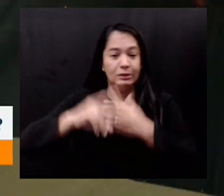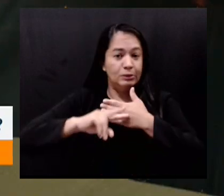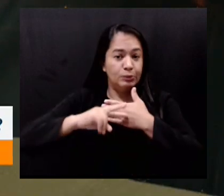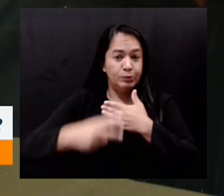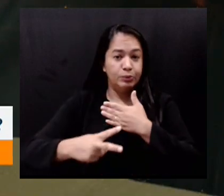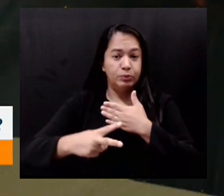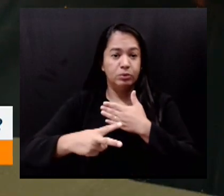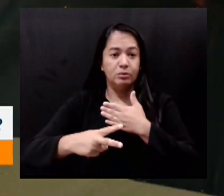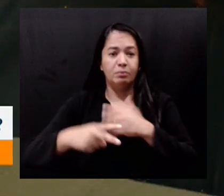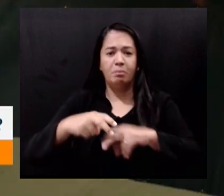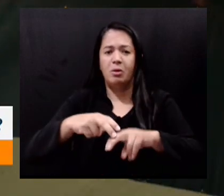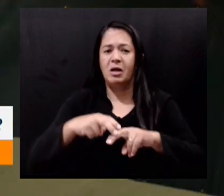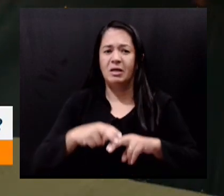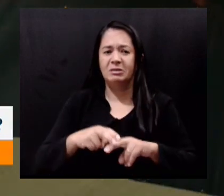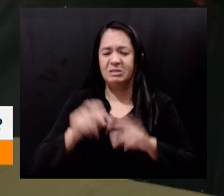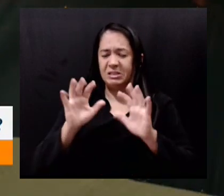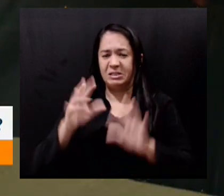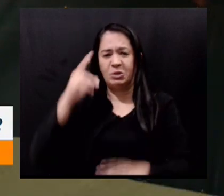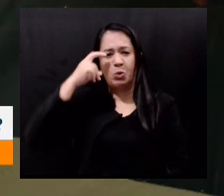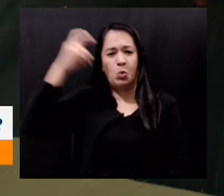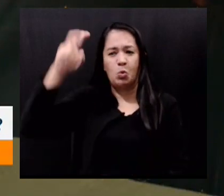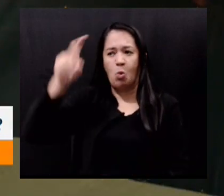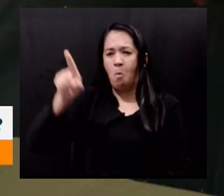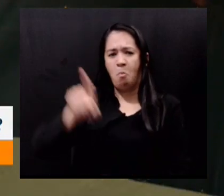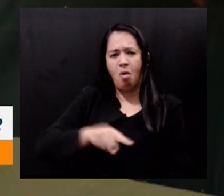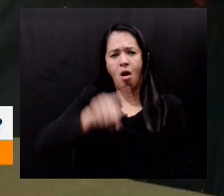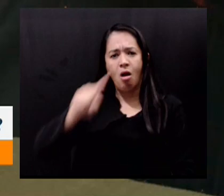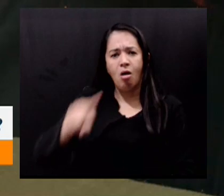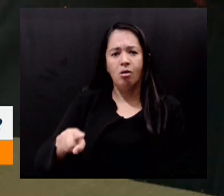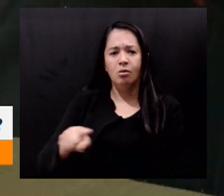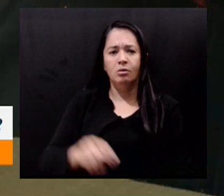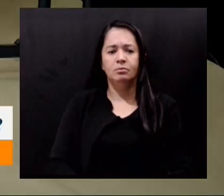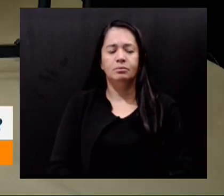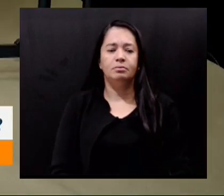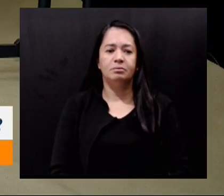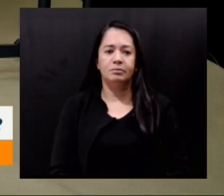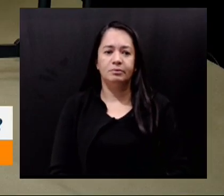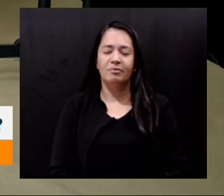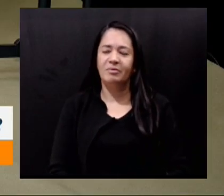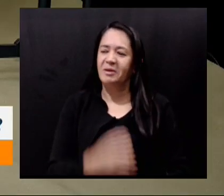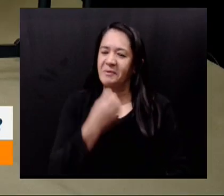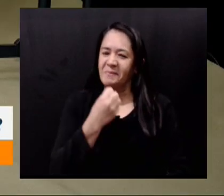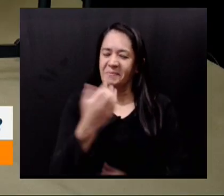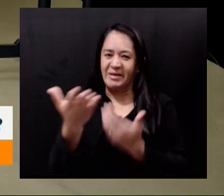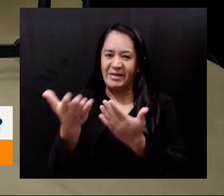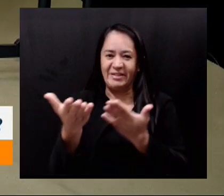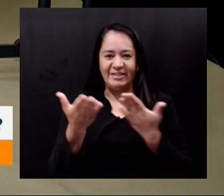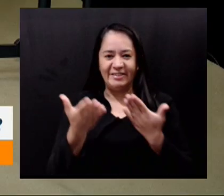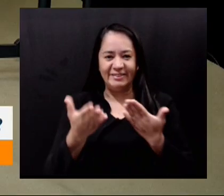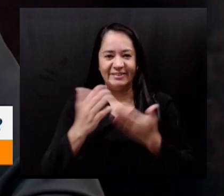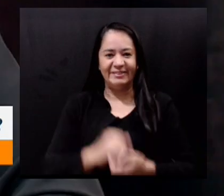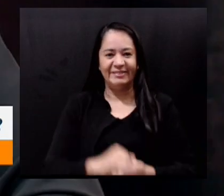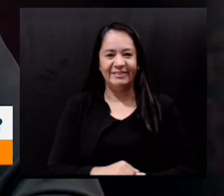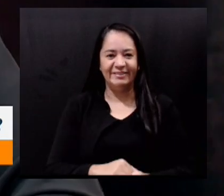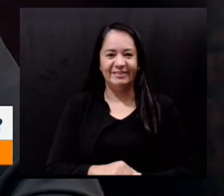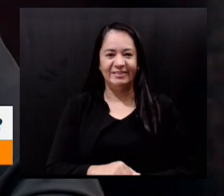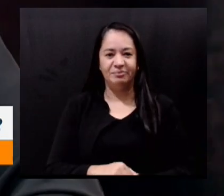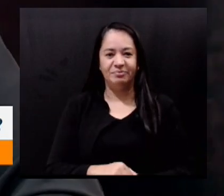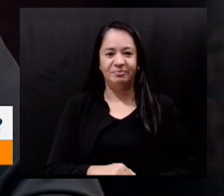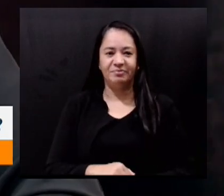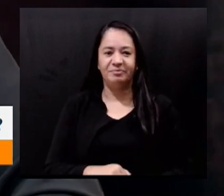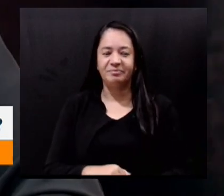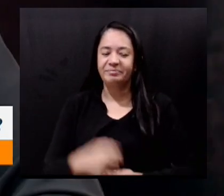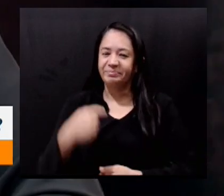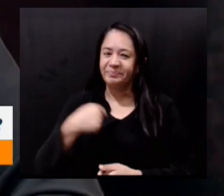dessa cultura do cancelamento, né? Seja muito bem-vinda, Fabiana, obrigada pela sua participação. Eu que agradeço, bom dia